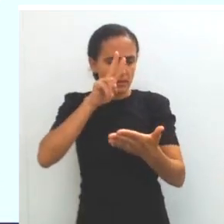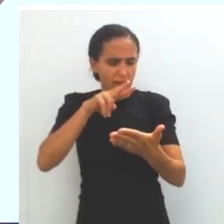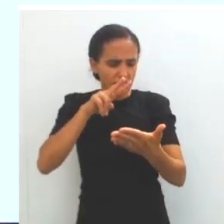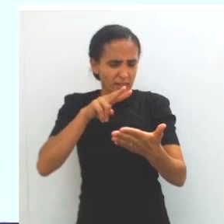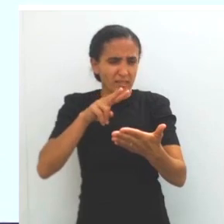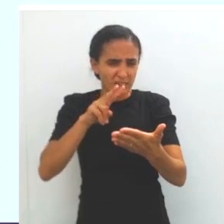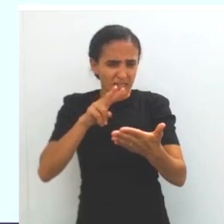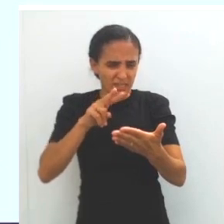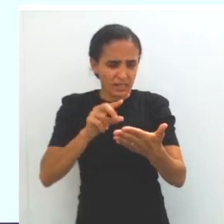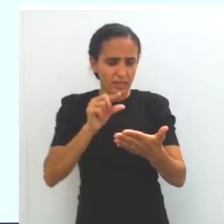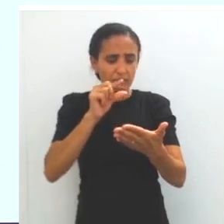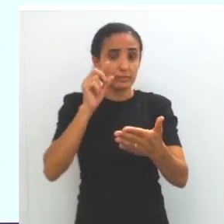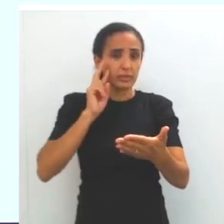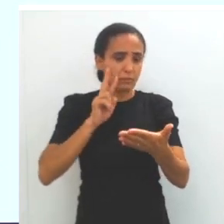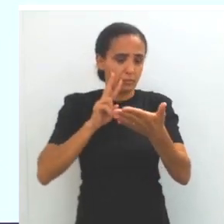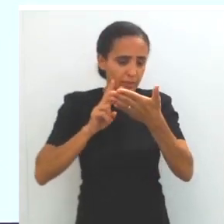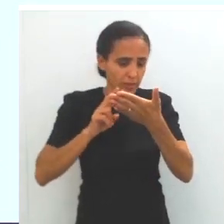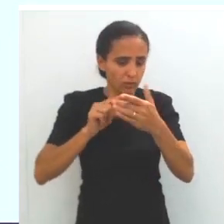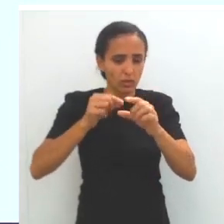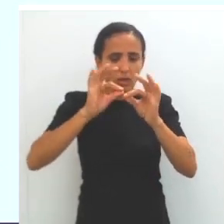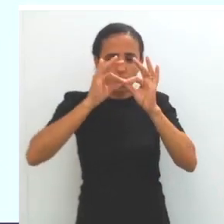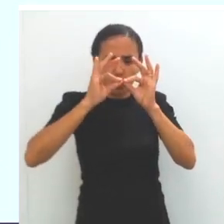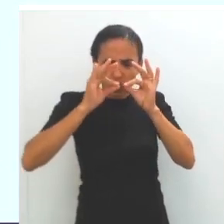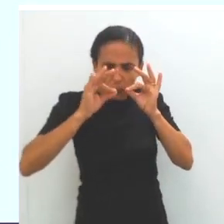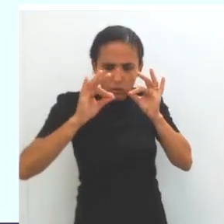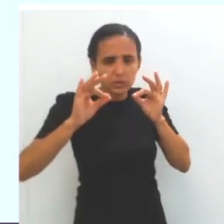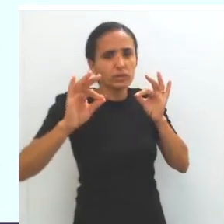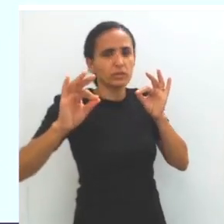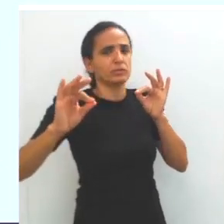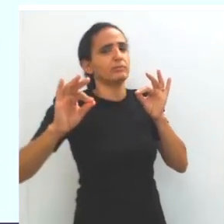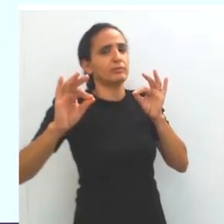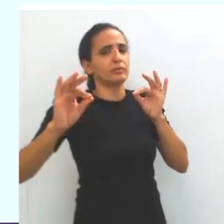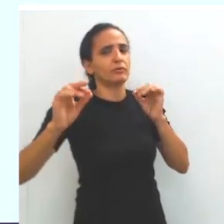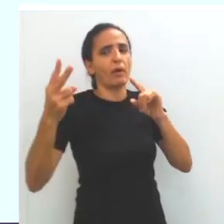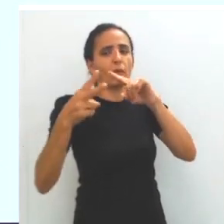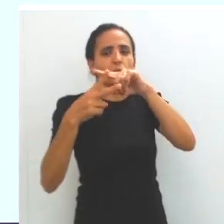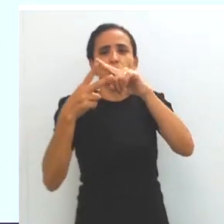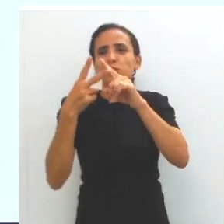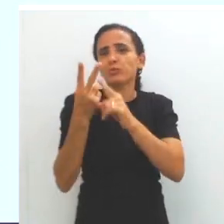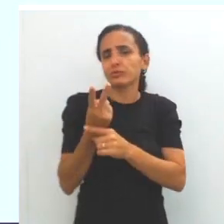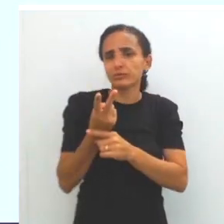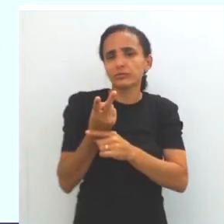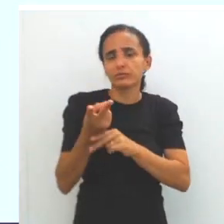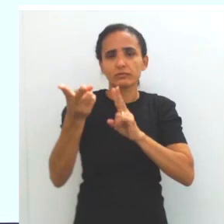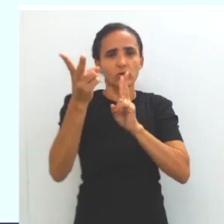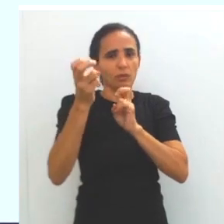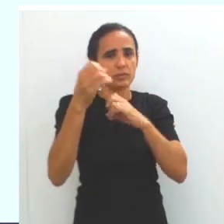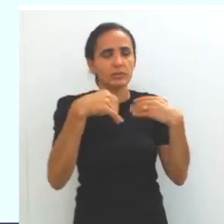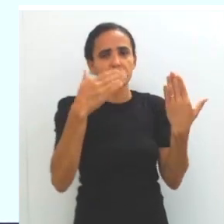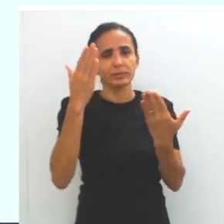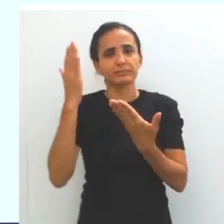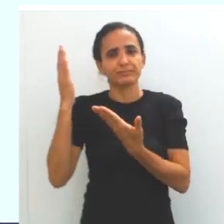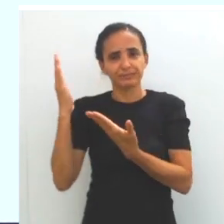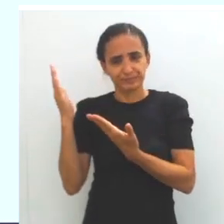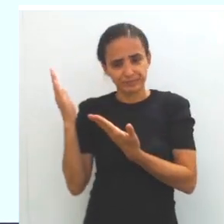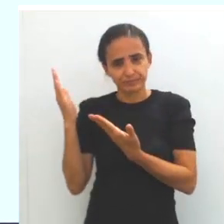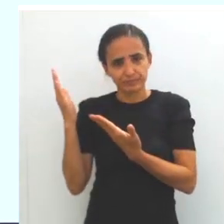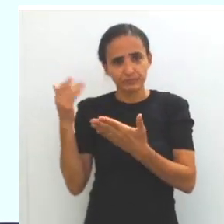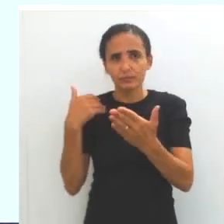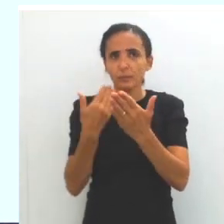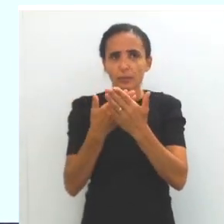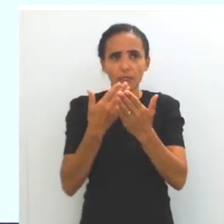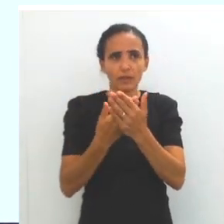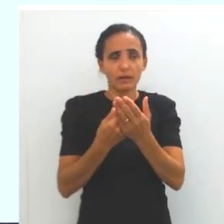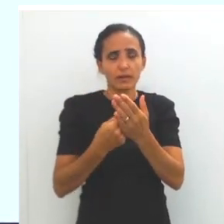pouquinho de miopia e ele tem um pouquinho de hipermetropia. 2 em 1. Vamos perceber a imagem